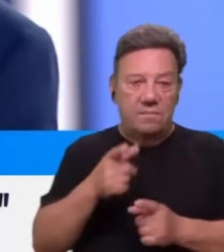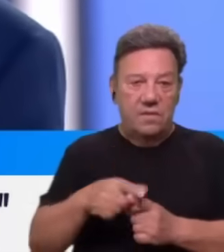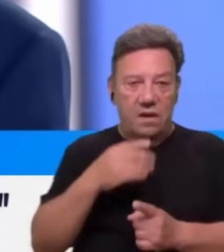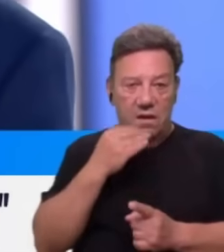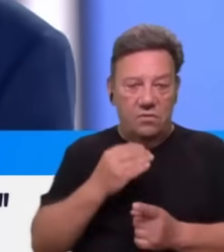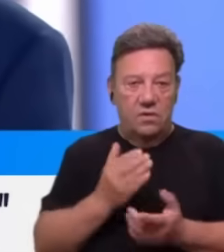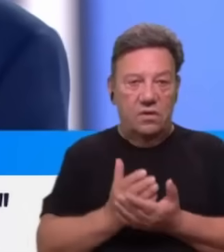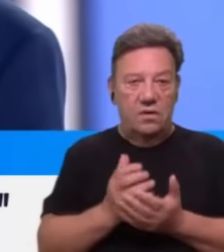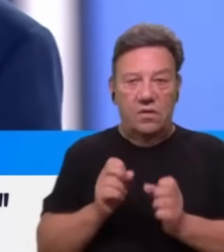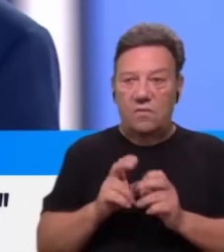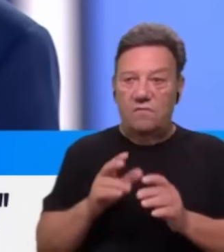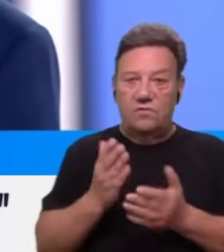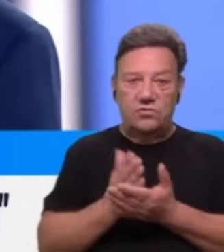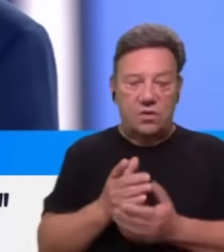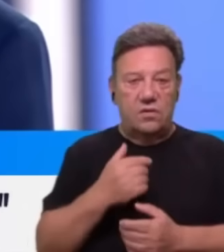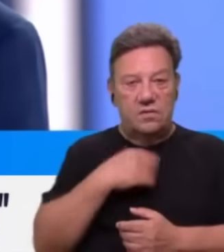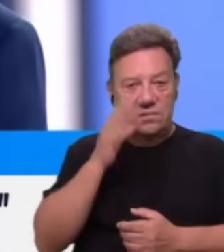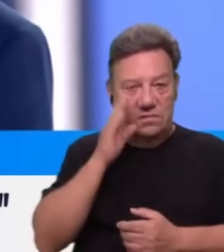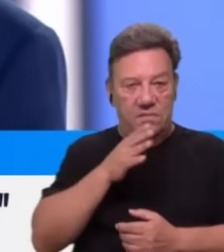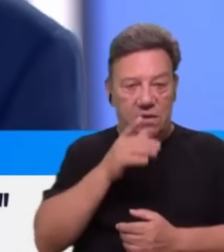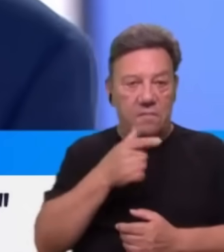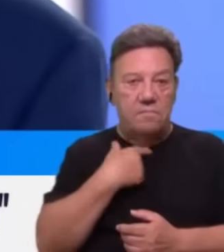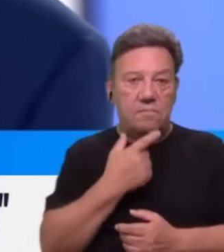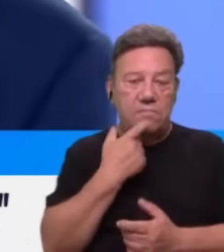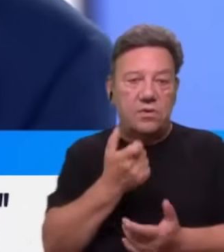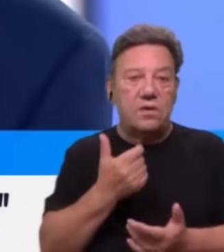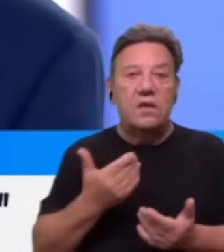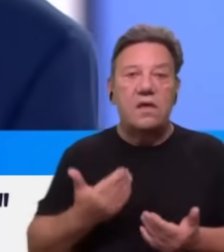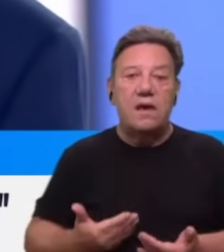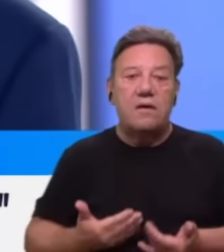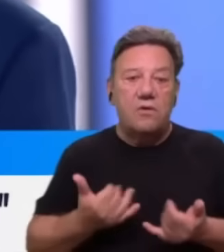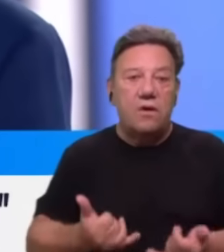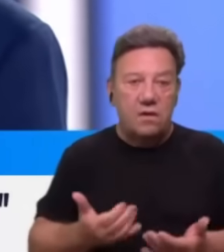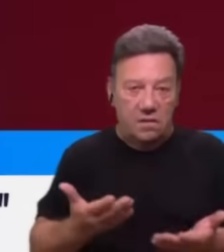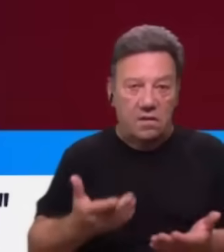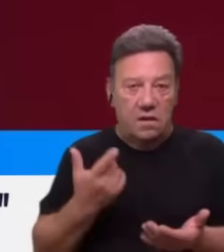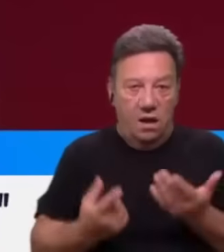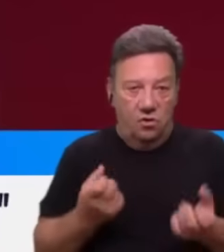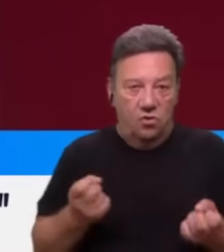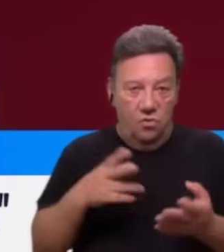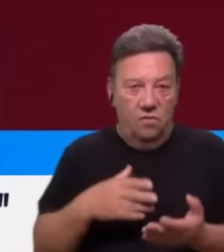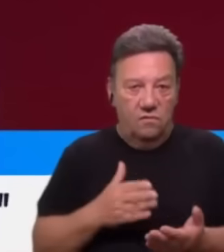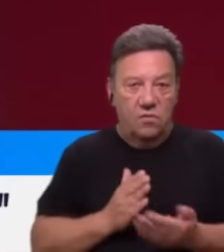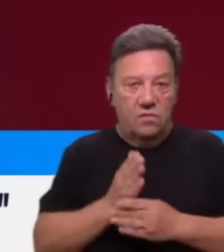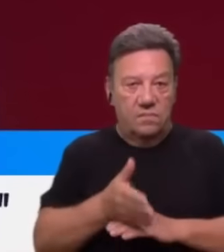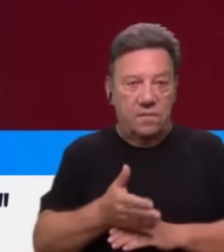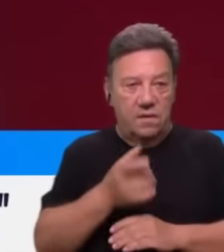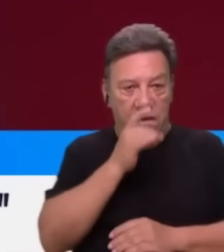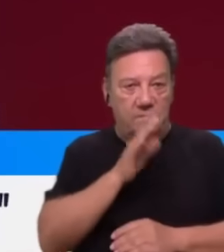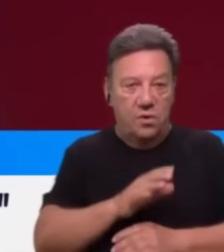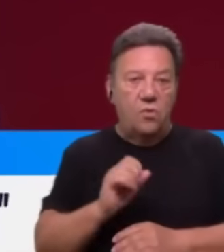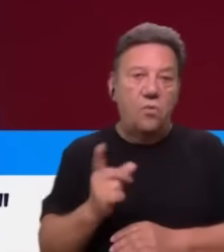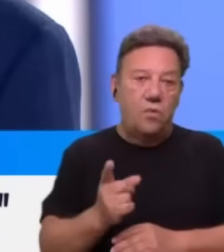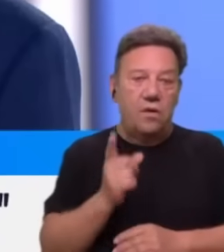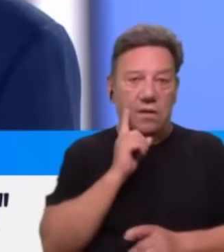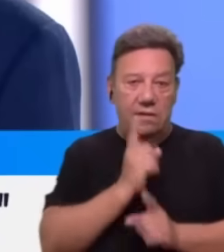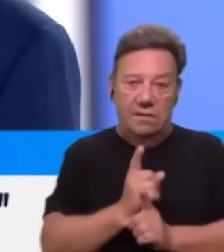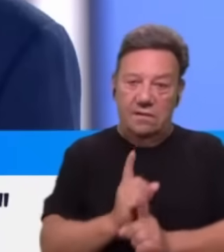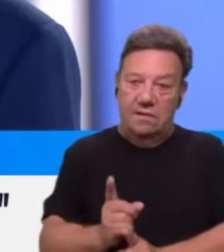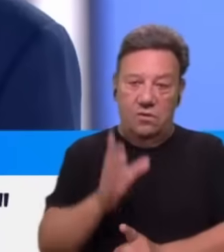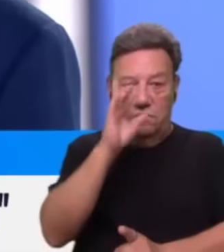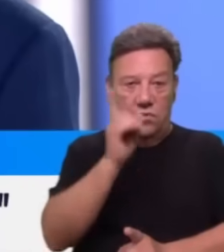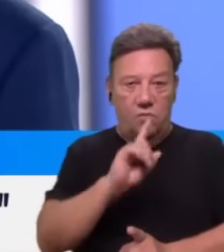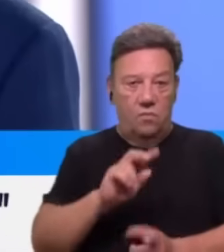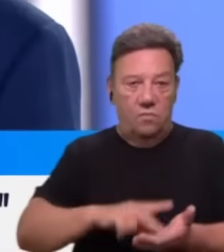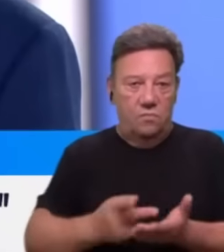requalificar conta disso e agora e agora tem algo novo para ultrapassar o impacto e agora ou é isto que o governo